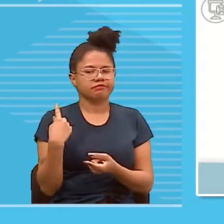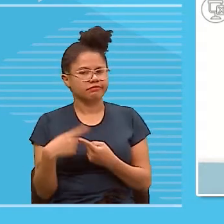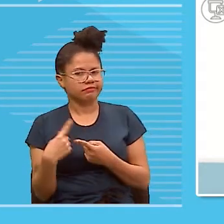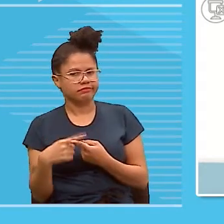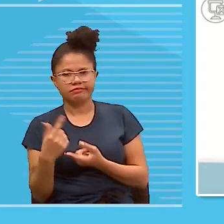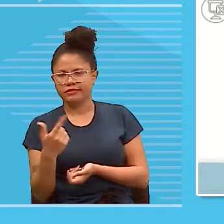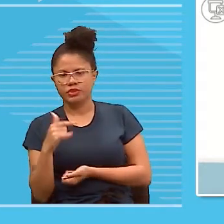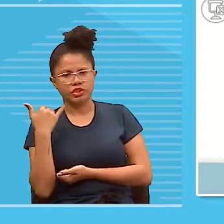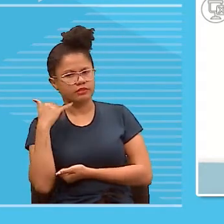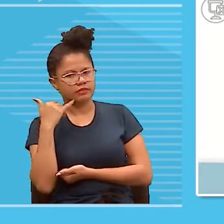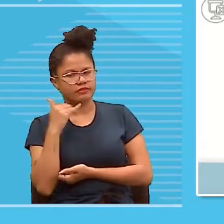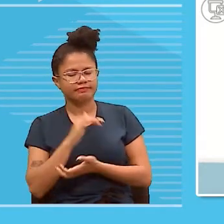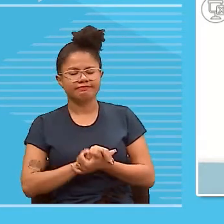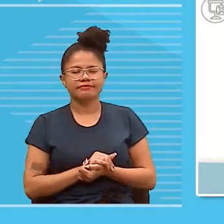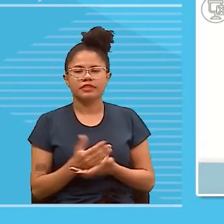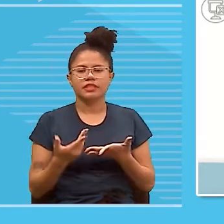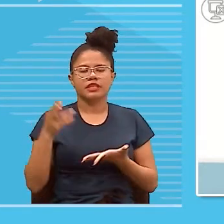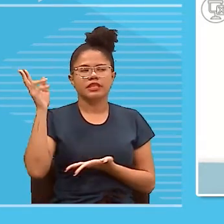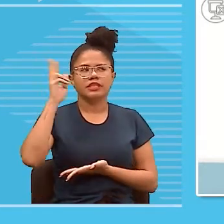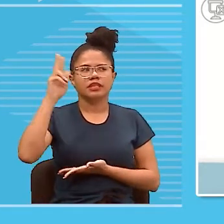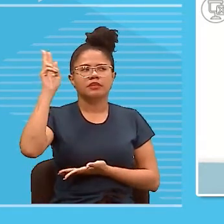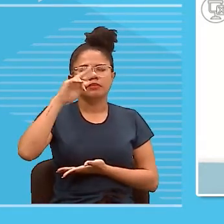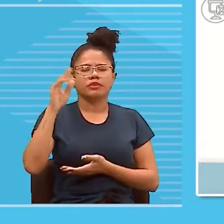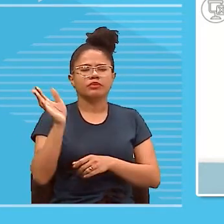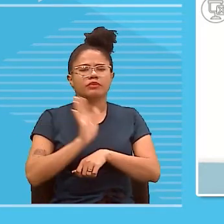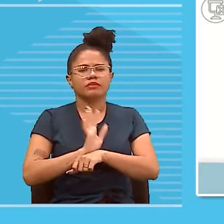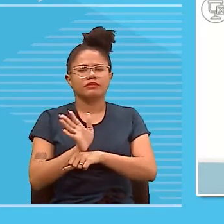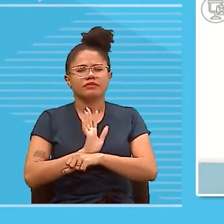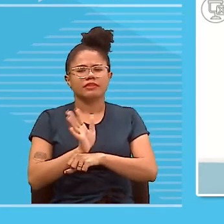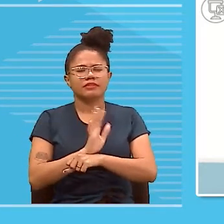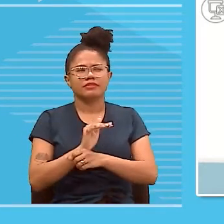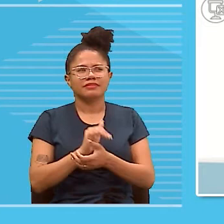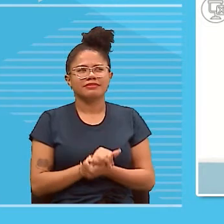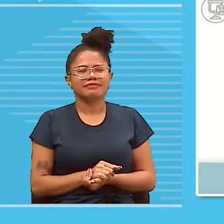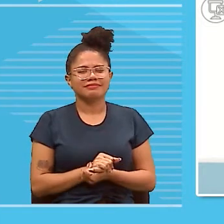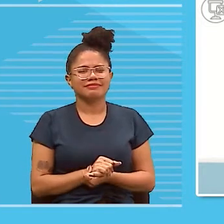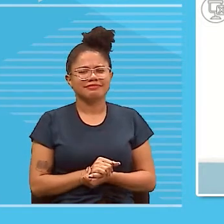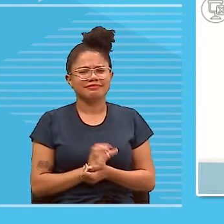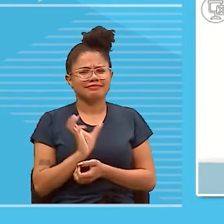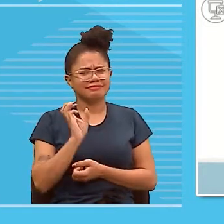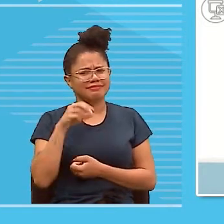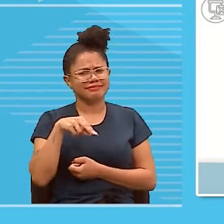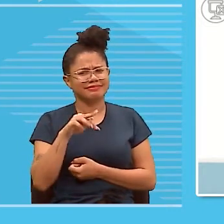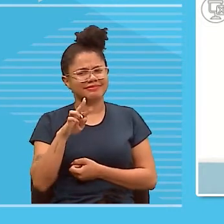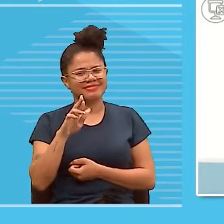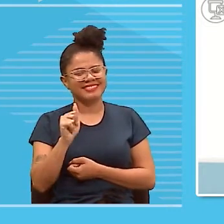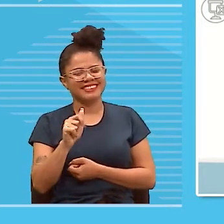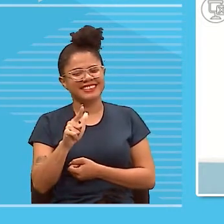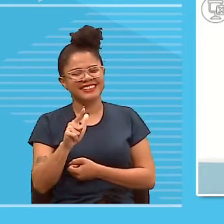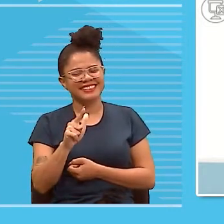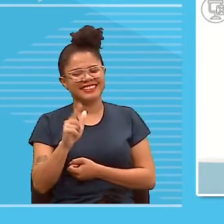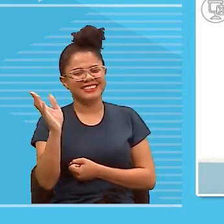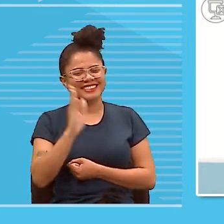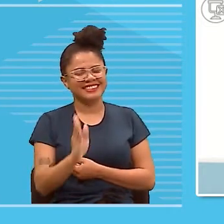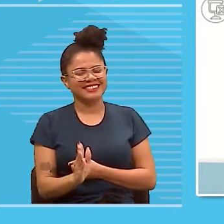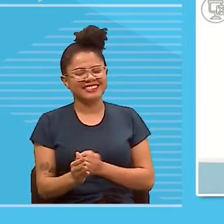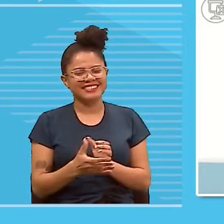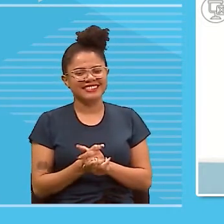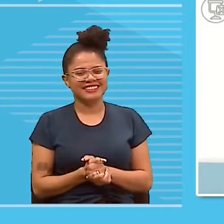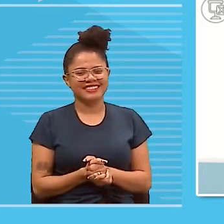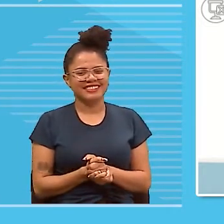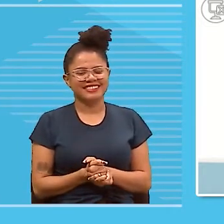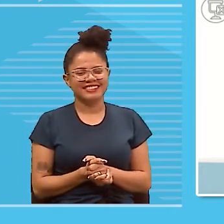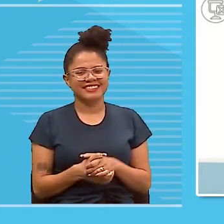me lembrei daquele daquele filme Central do Brasil né Central do Brasil